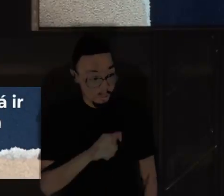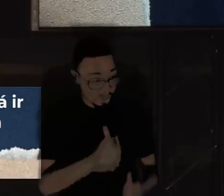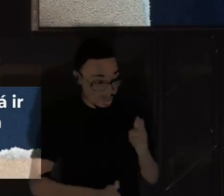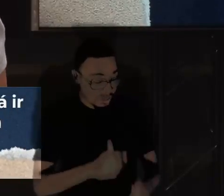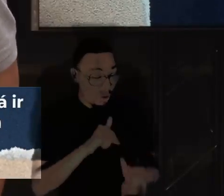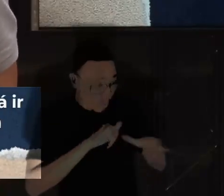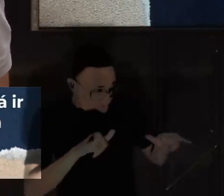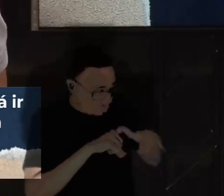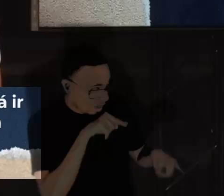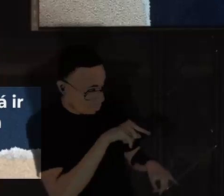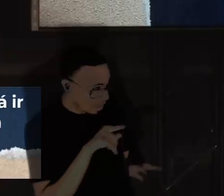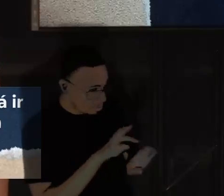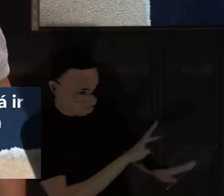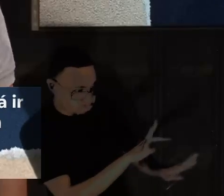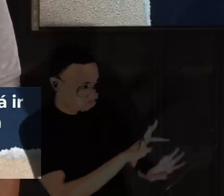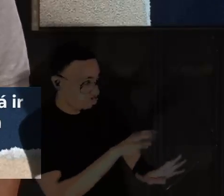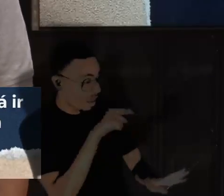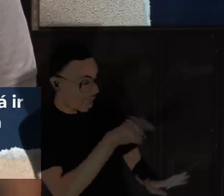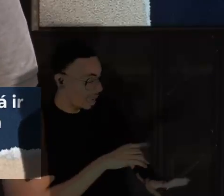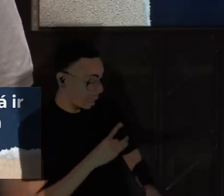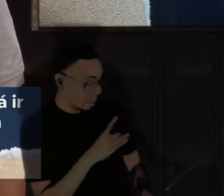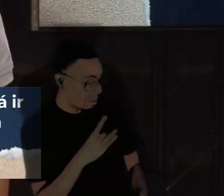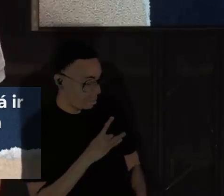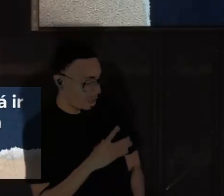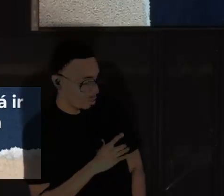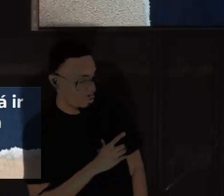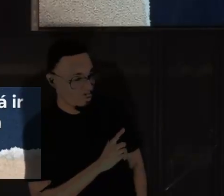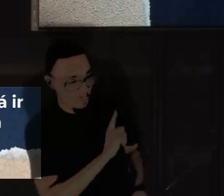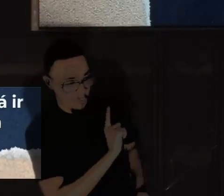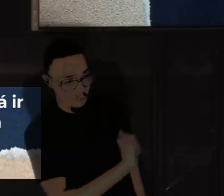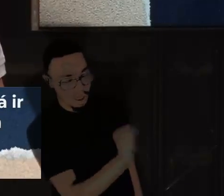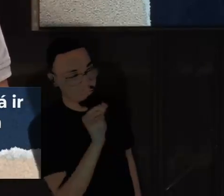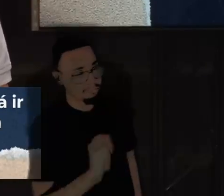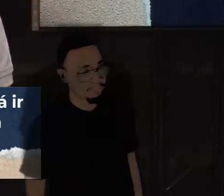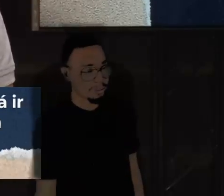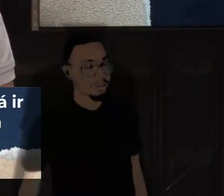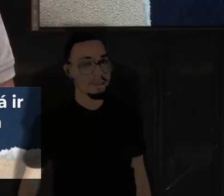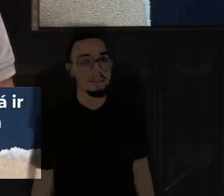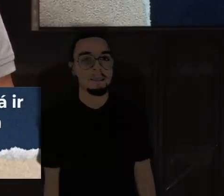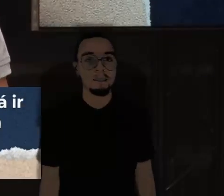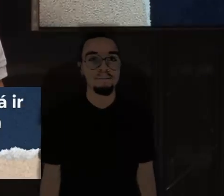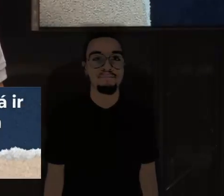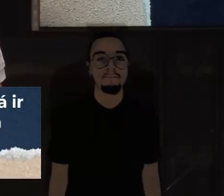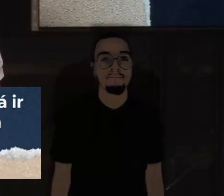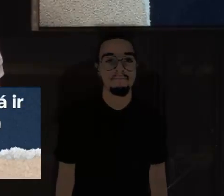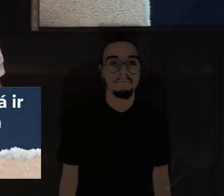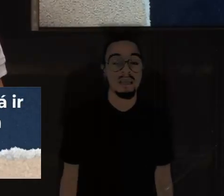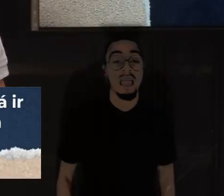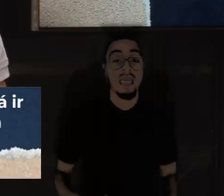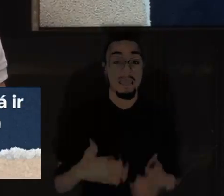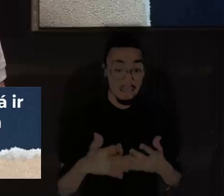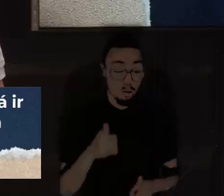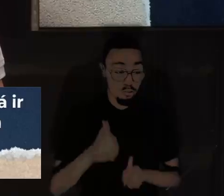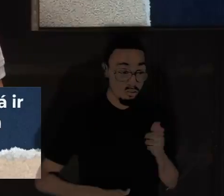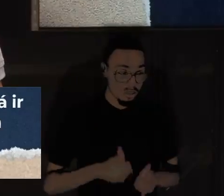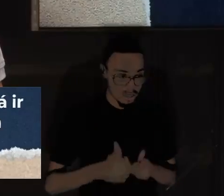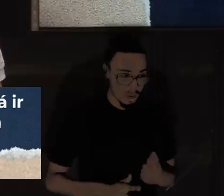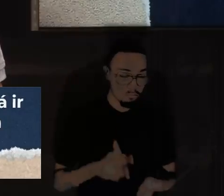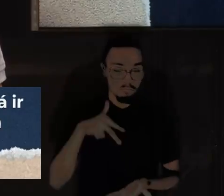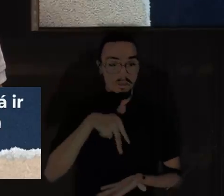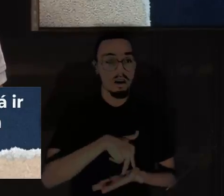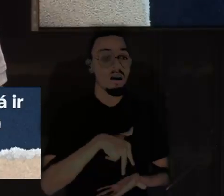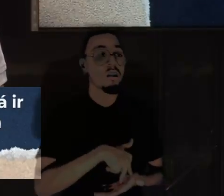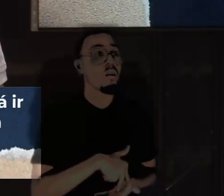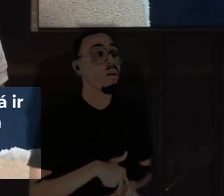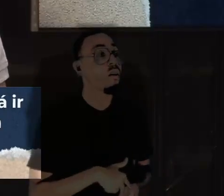tremendo de medo poderá ir embora do monte de Gileade. Então, 20...